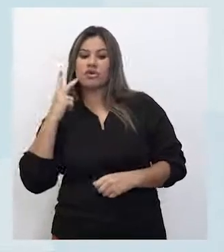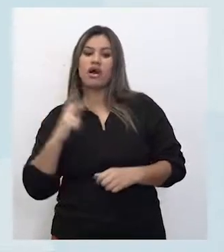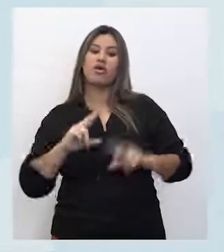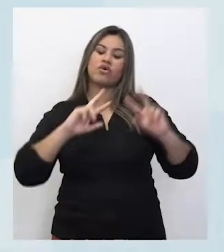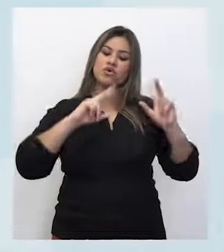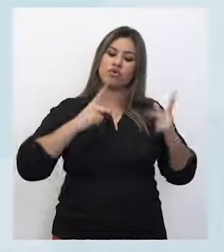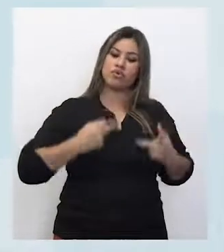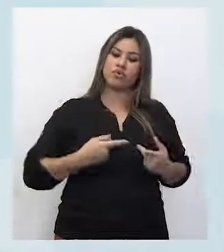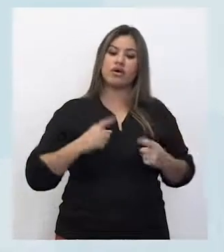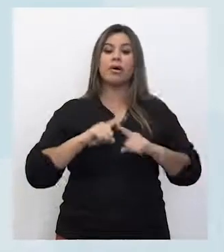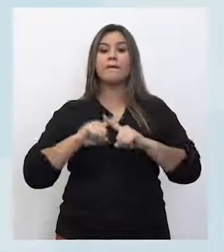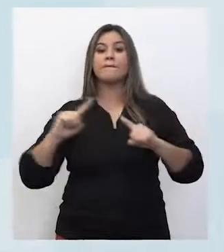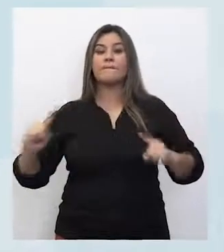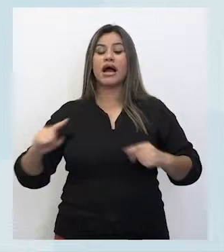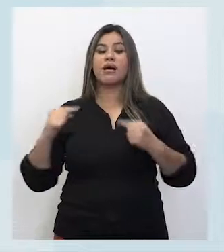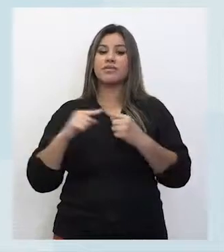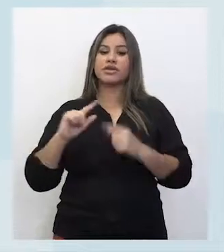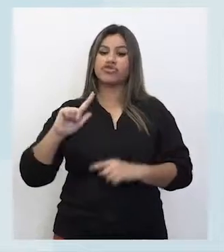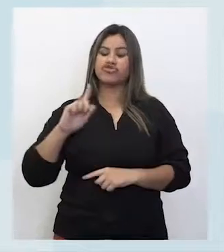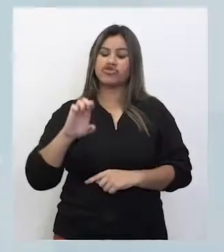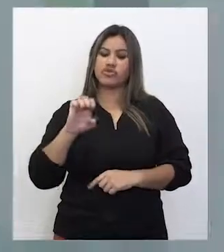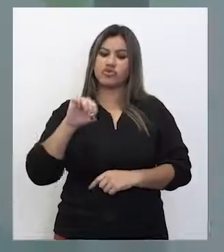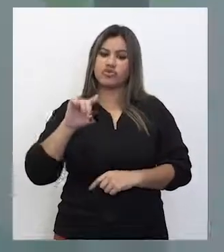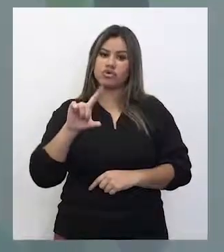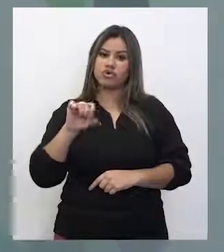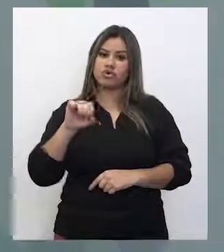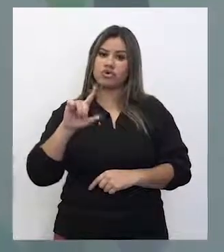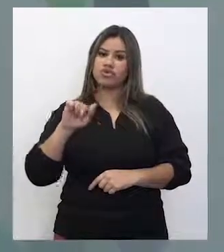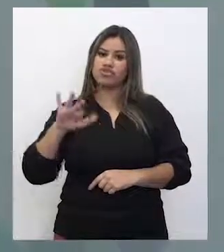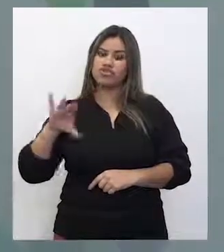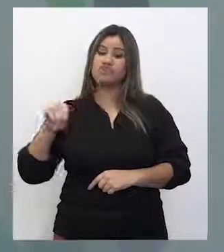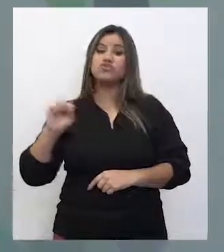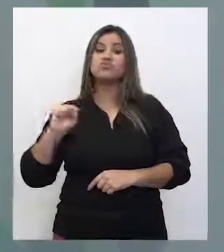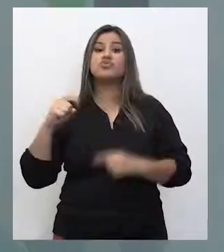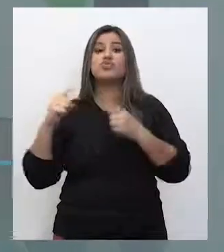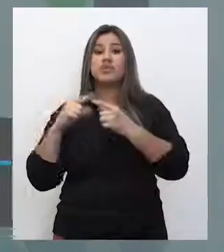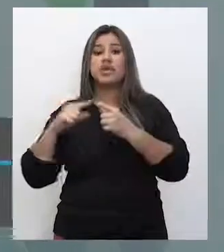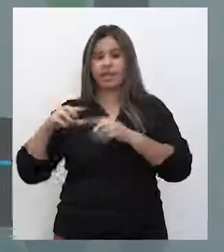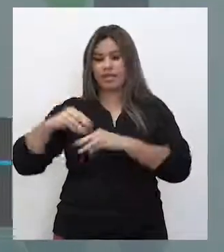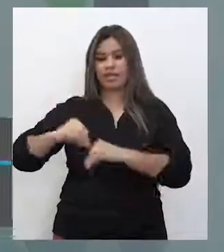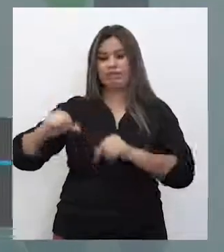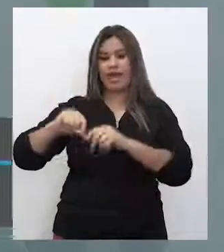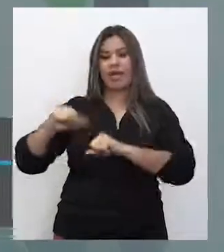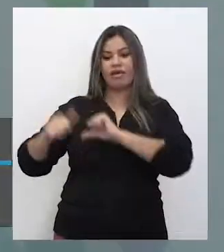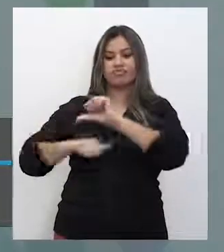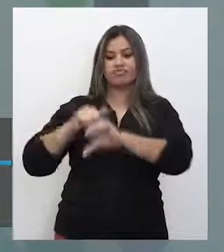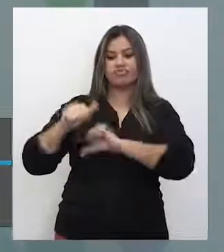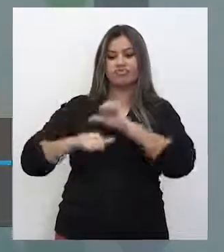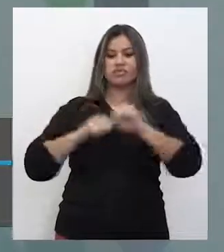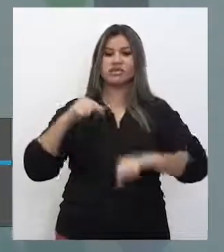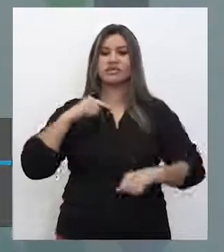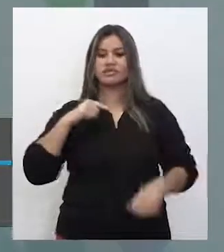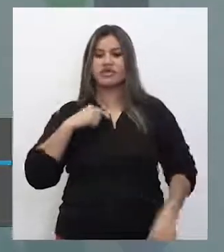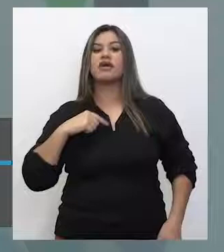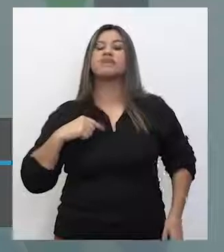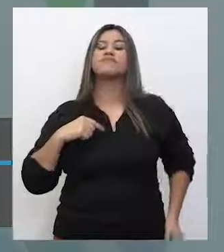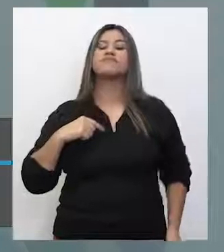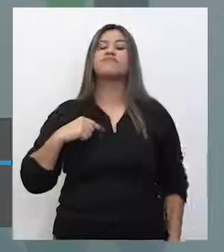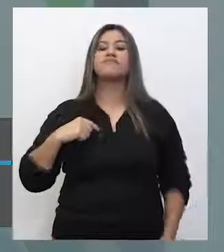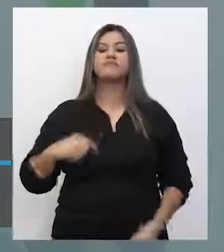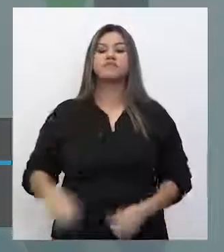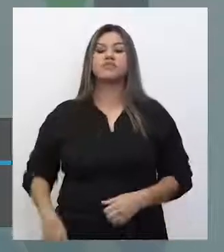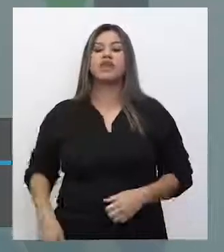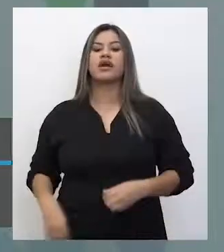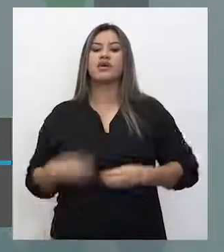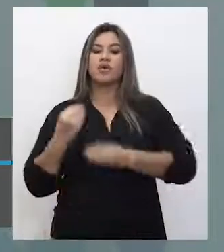os eventos geológicos, em que a própria Terra vai sofrendo mudanças, obviamente, não é?